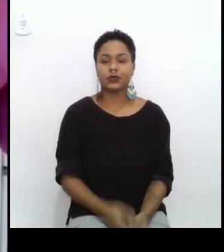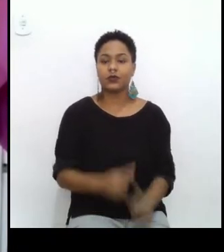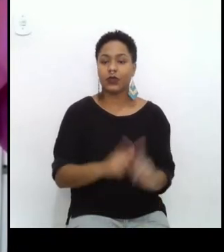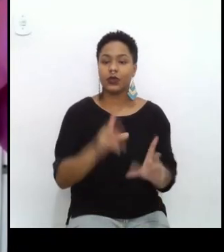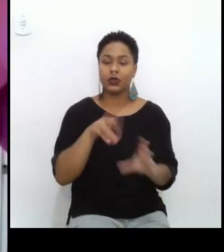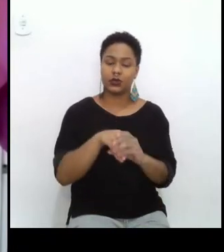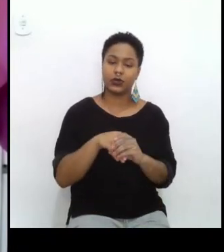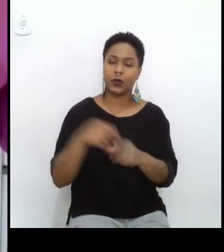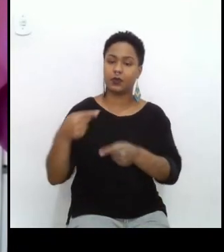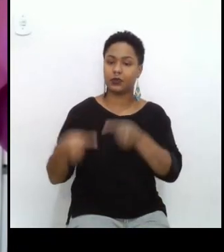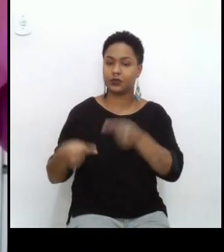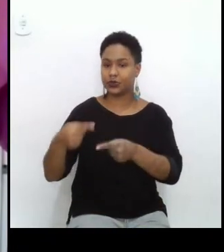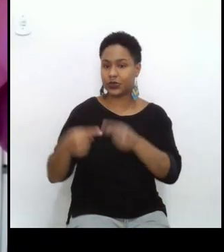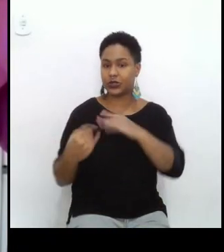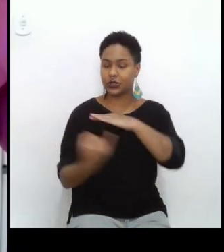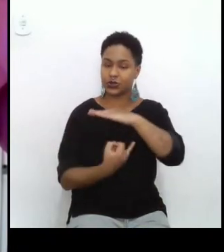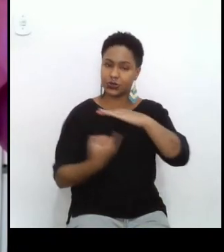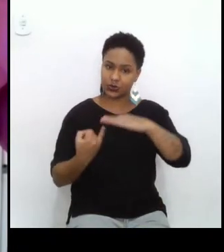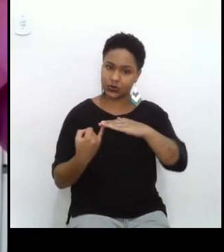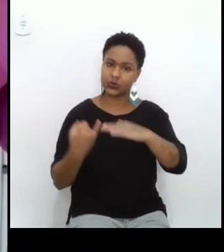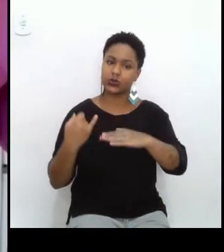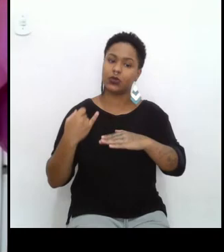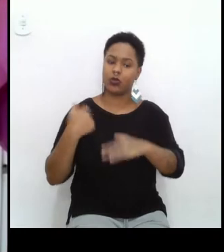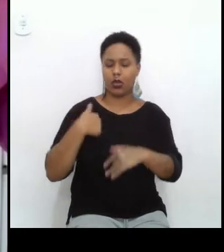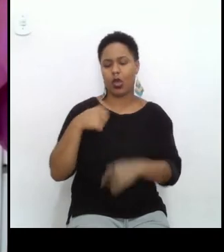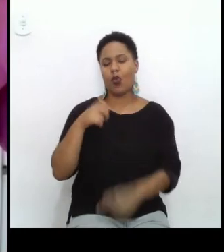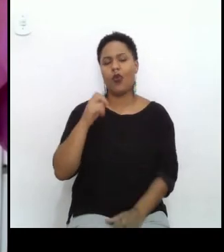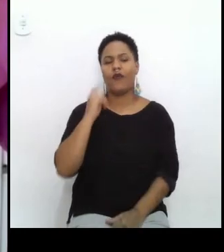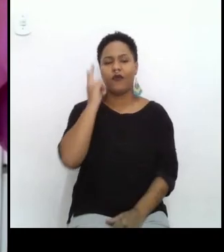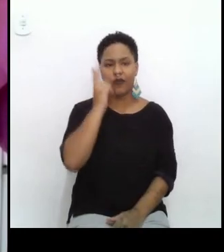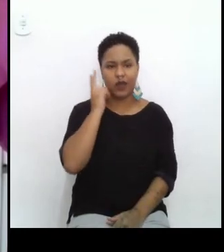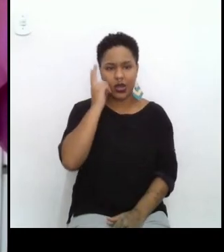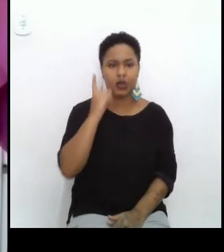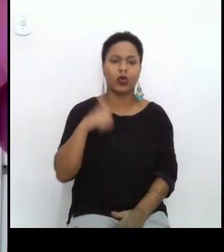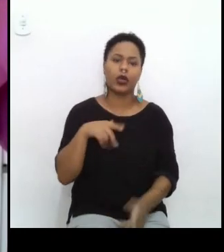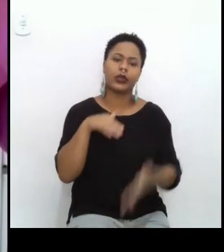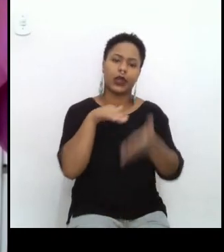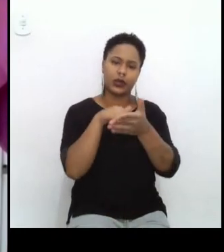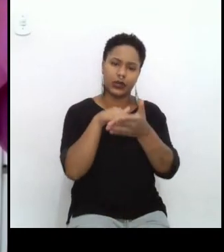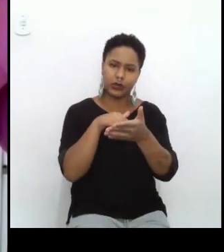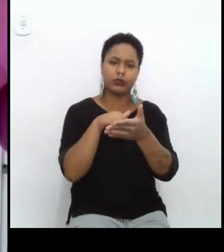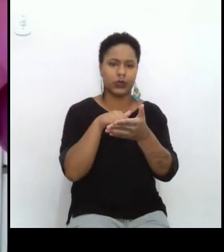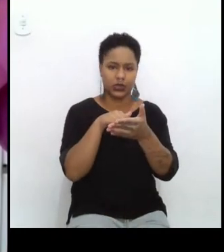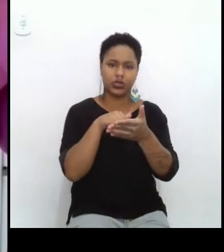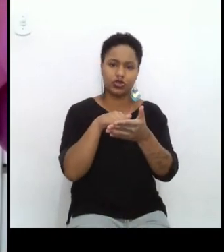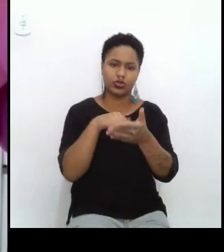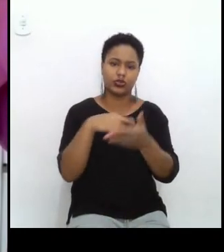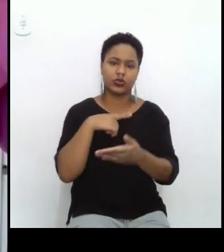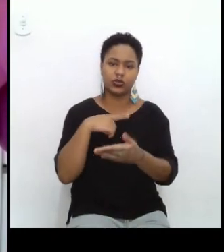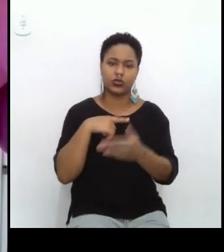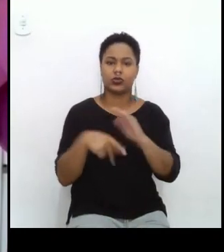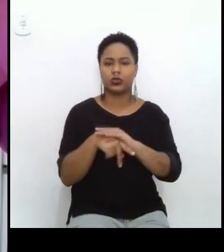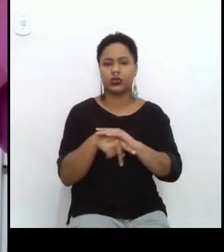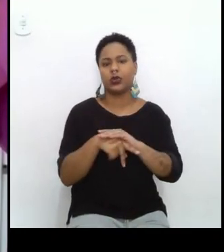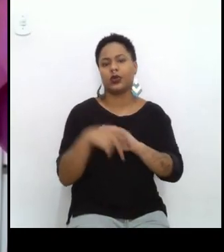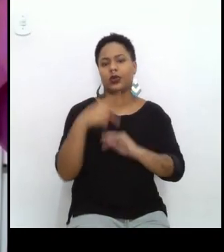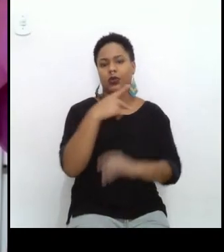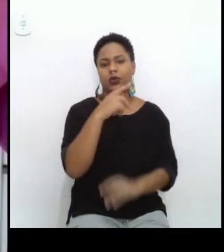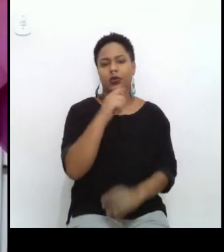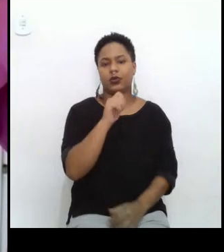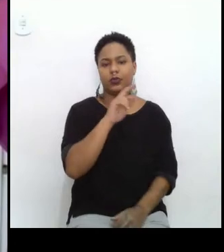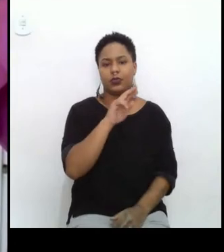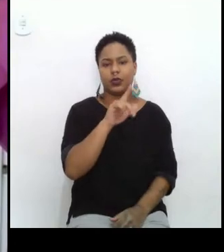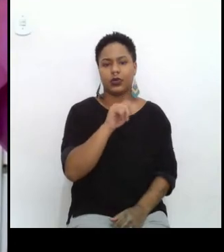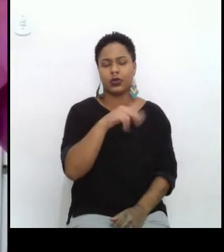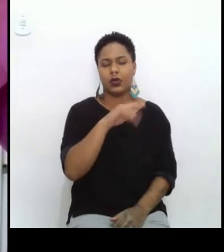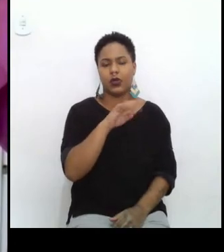né enquanto Vereador se tem as limitações enfim ficar bem aí a um parlamentar de somente o parlamentar que sua